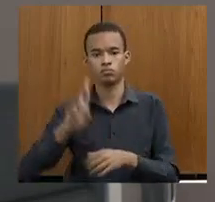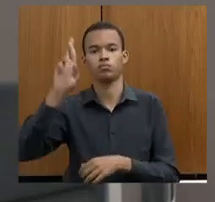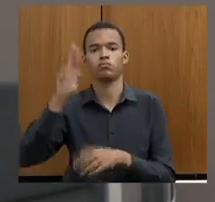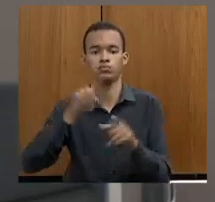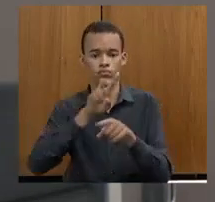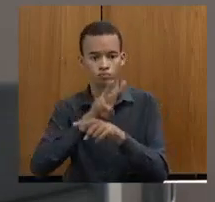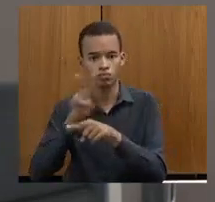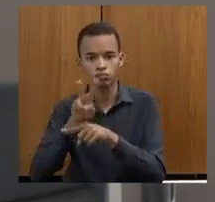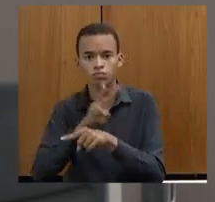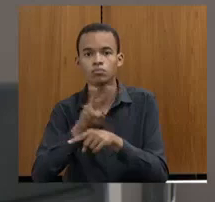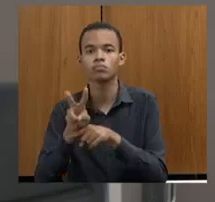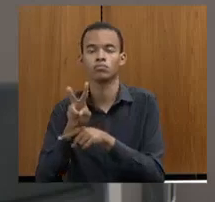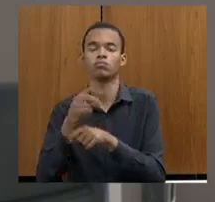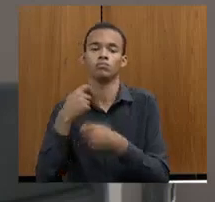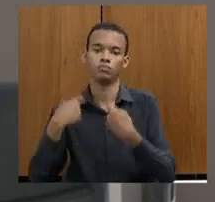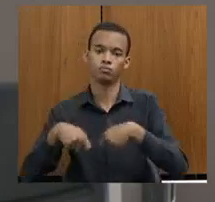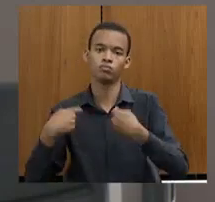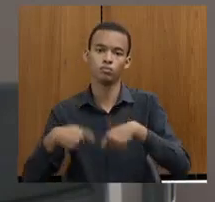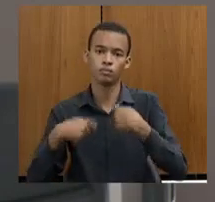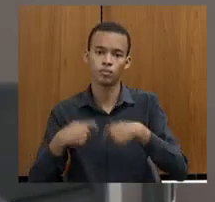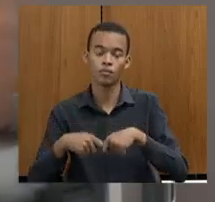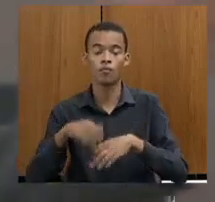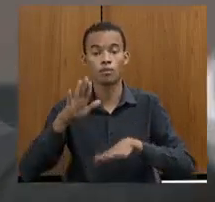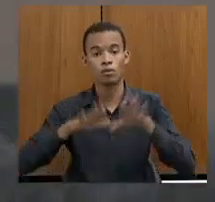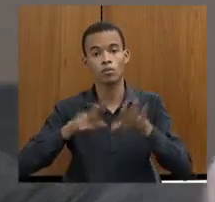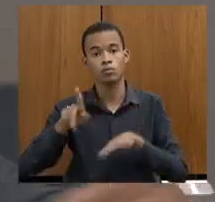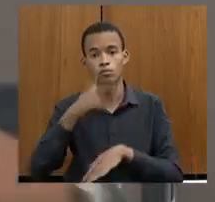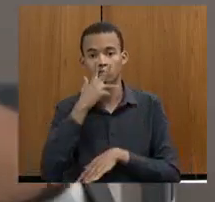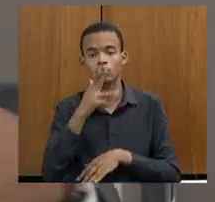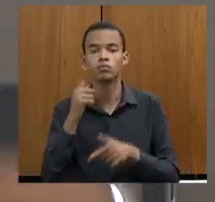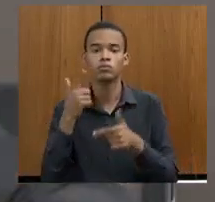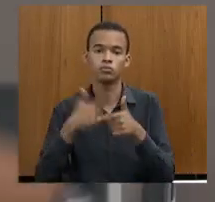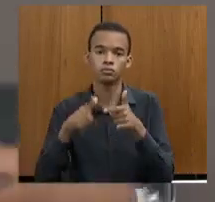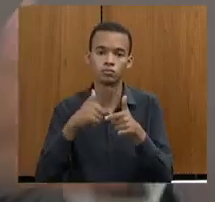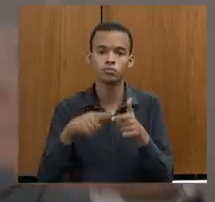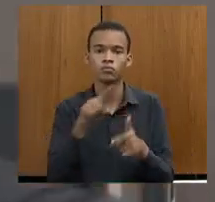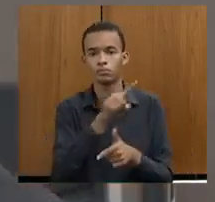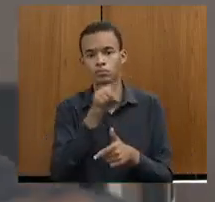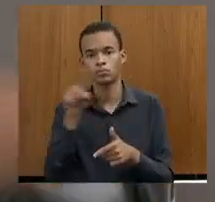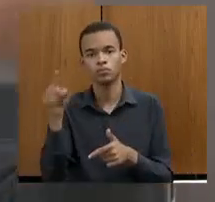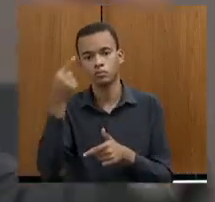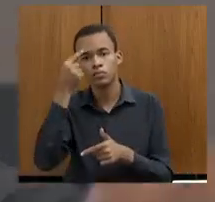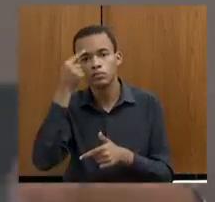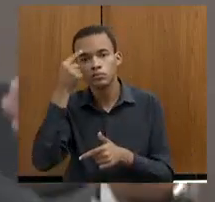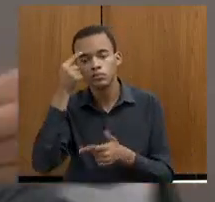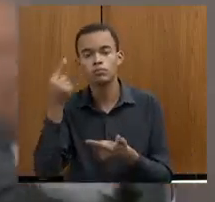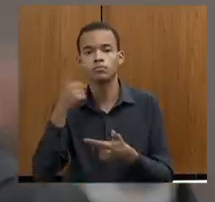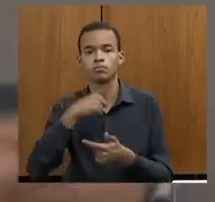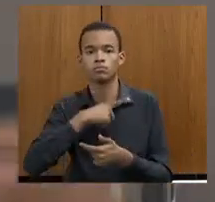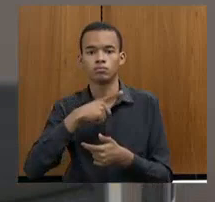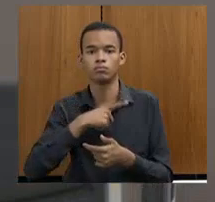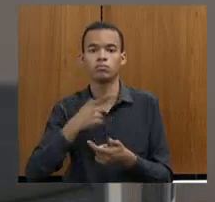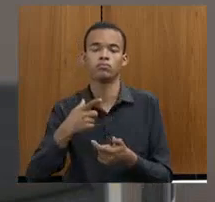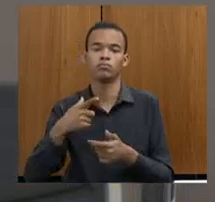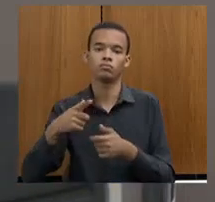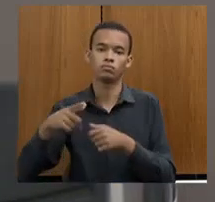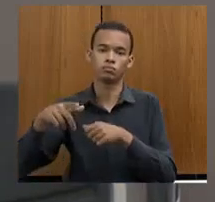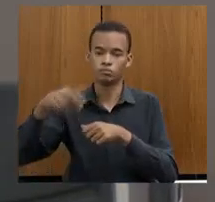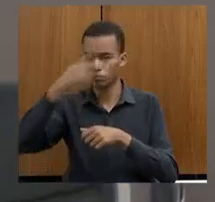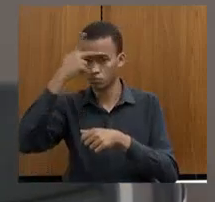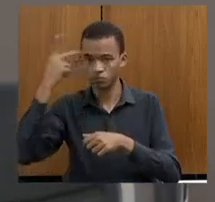mais que isso possa parecer um problema para vocês agora para né Para aqueles que estão os servidores Enfim